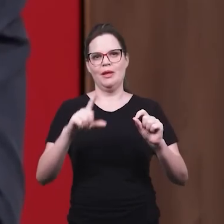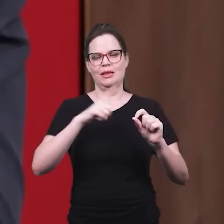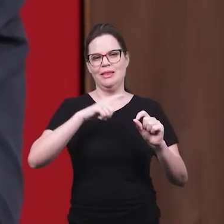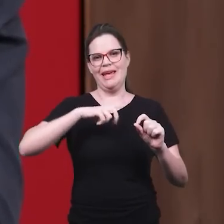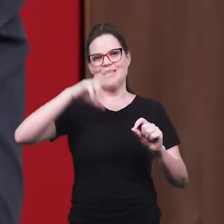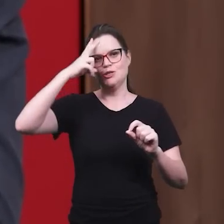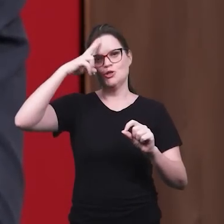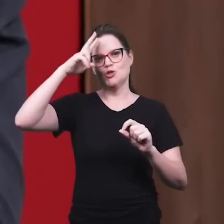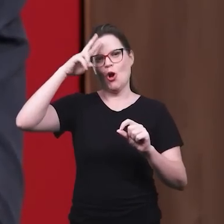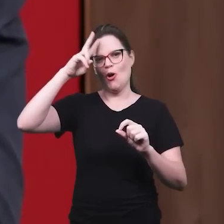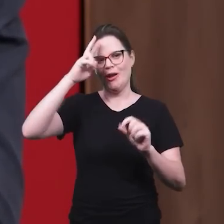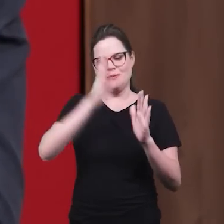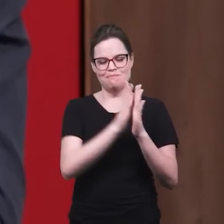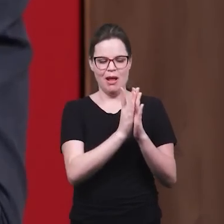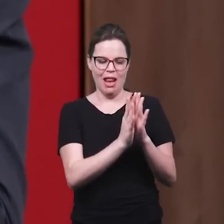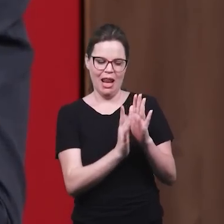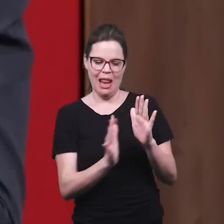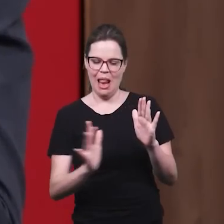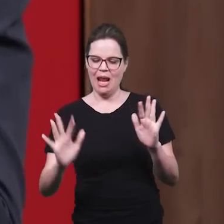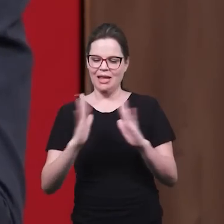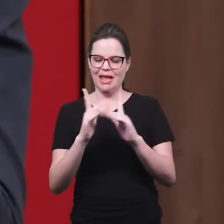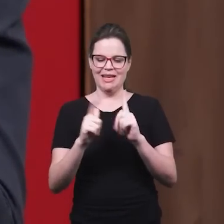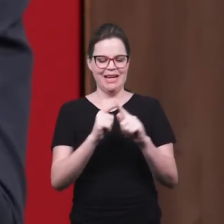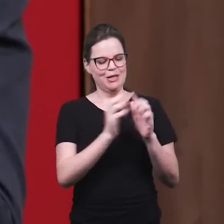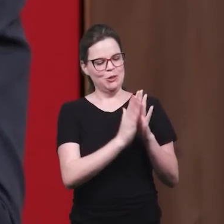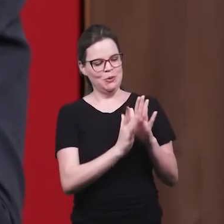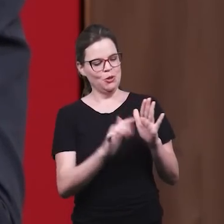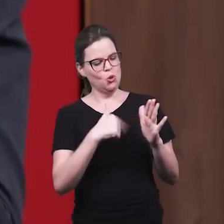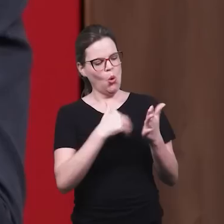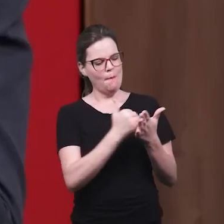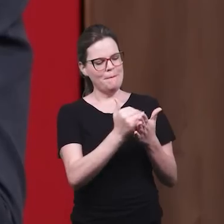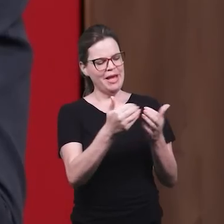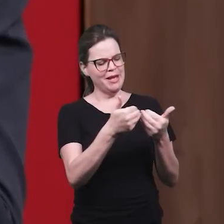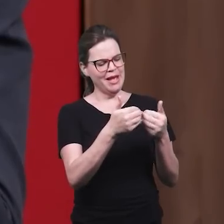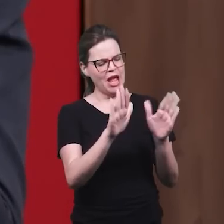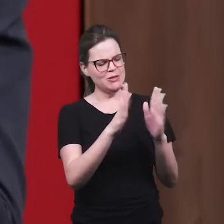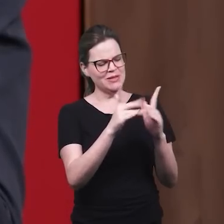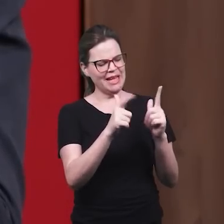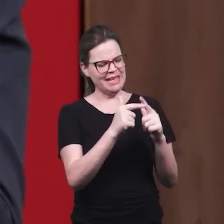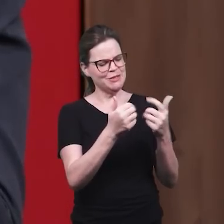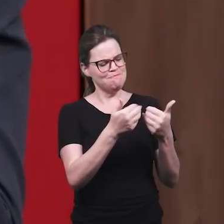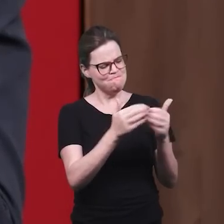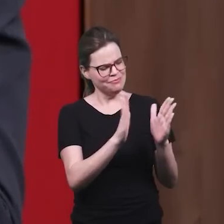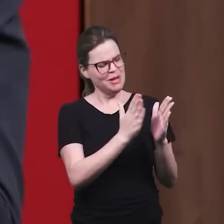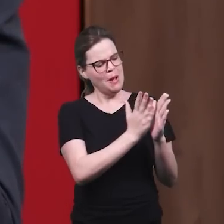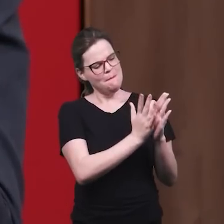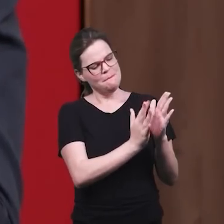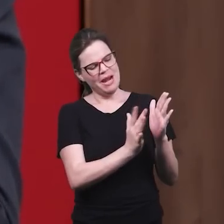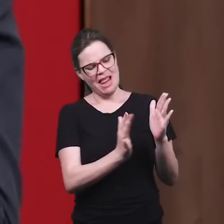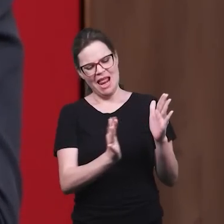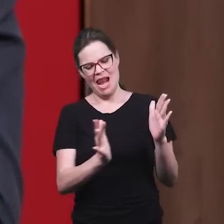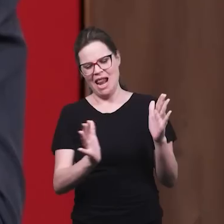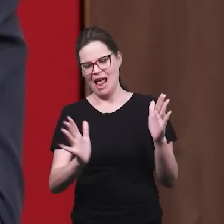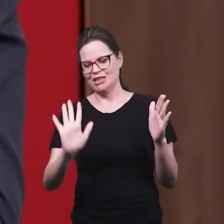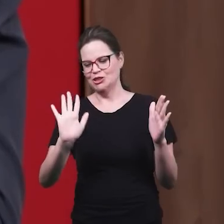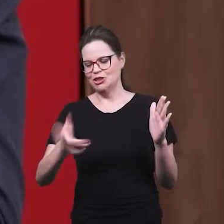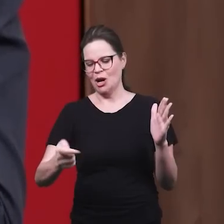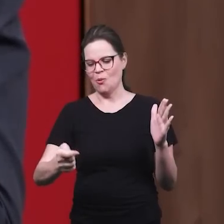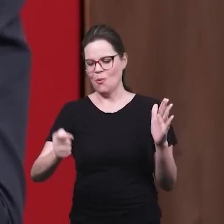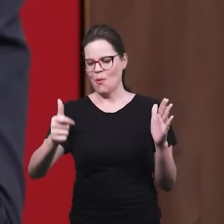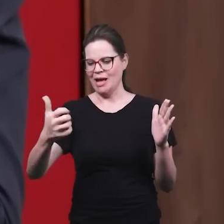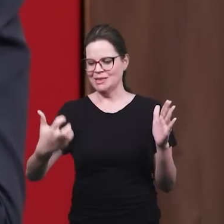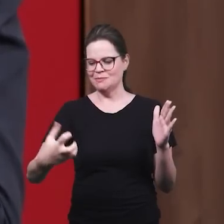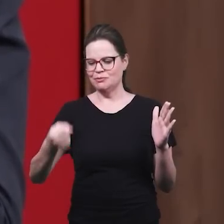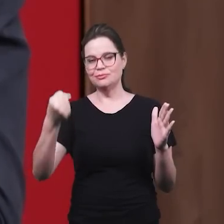da igreja compreendida, desde o seu nascimento e até mesmo aquilo que está prestes a acontecer, que é